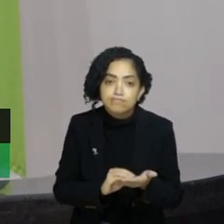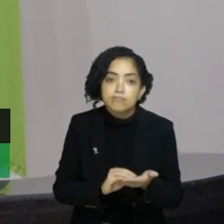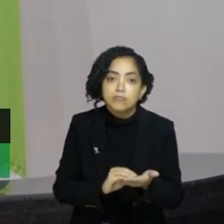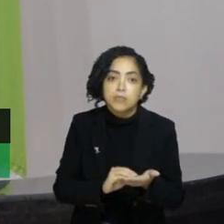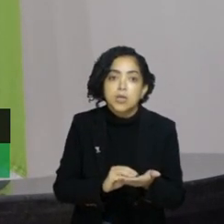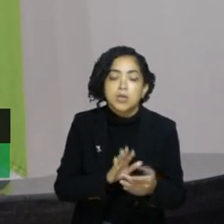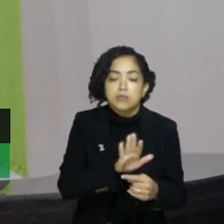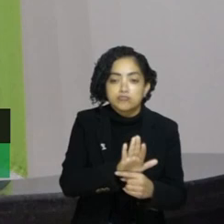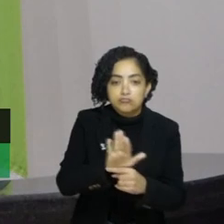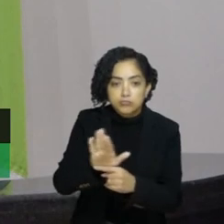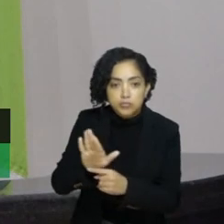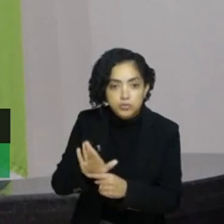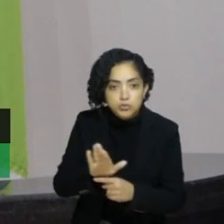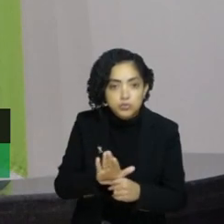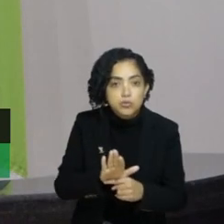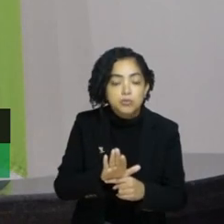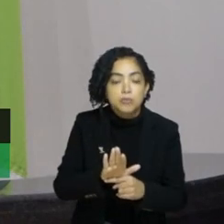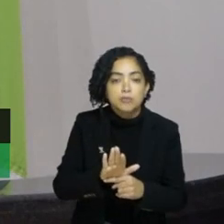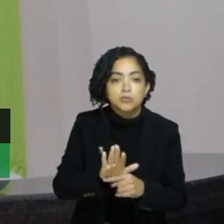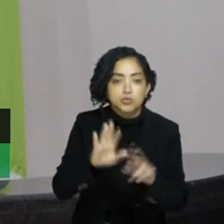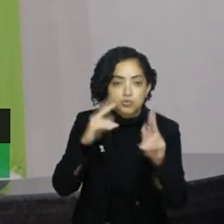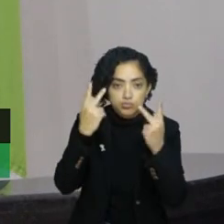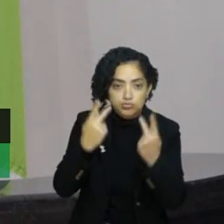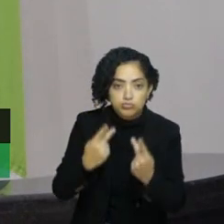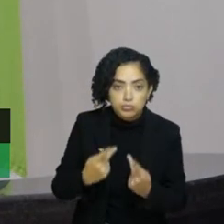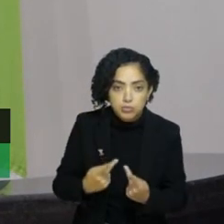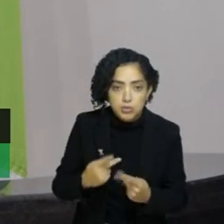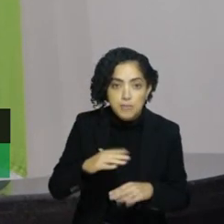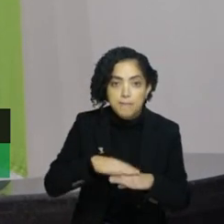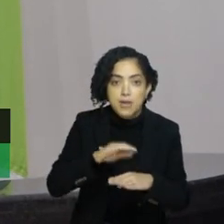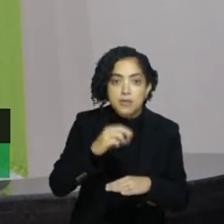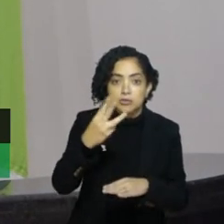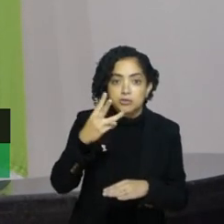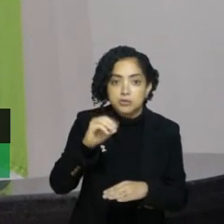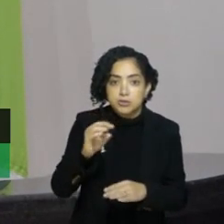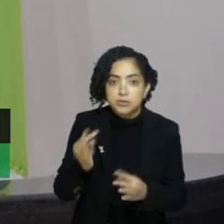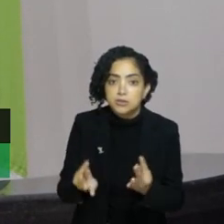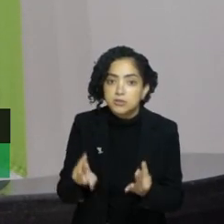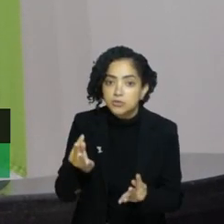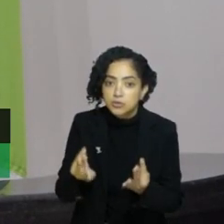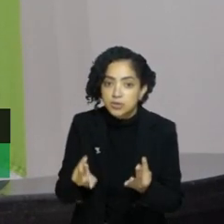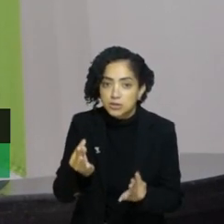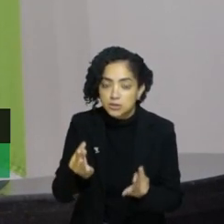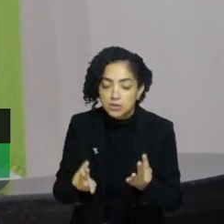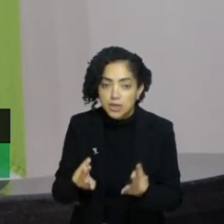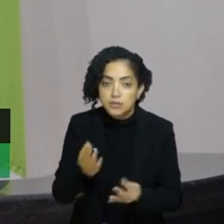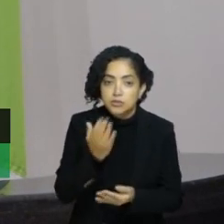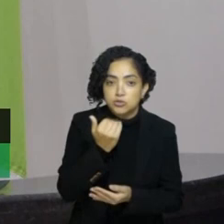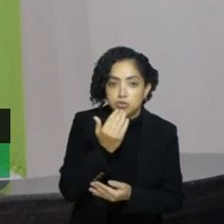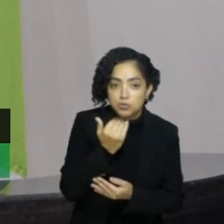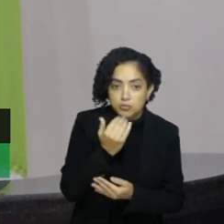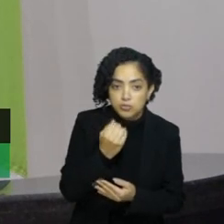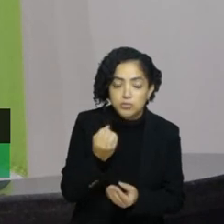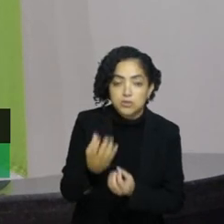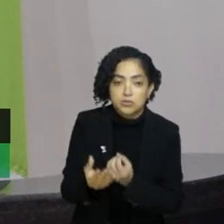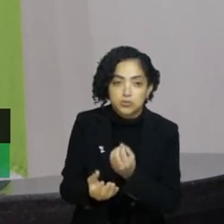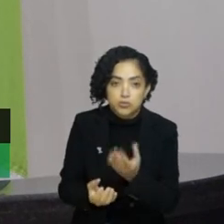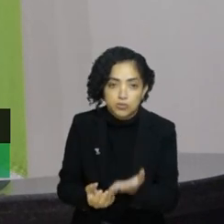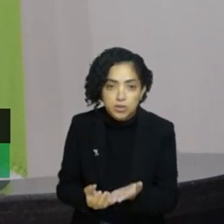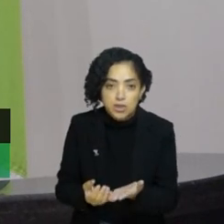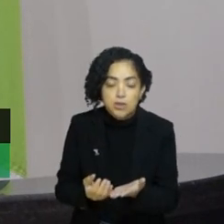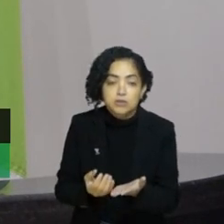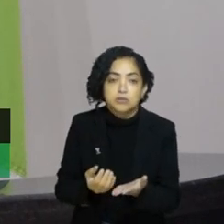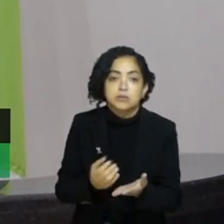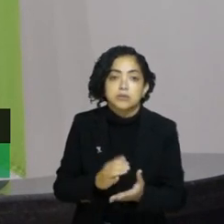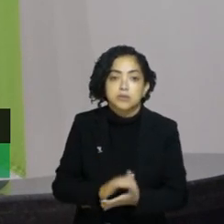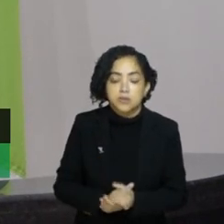humanitária. Junto com mais de 30 toneladas de alimentos doados pelos cidadãos bombinenses, a prefeitura leva em